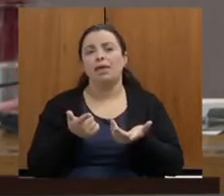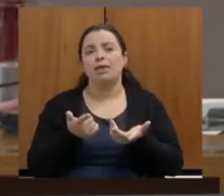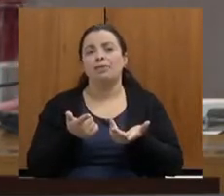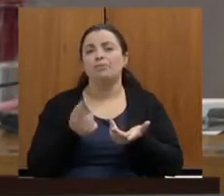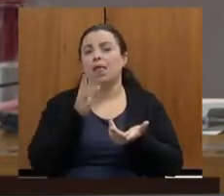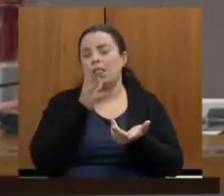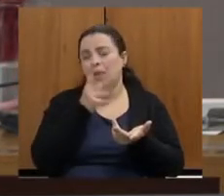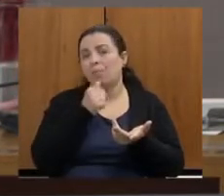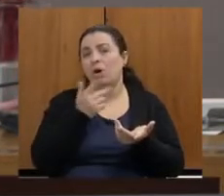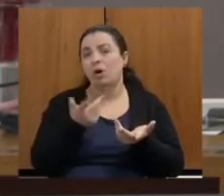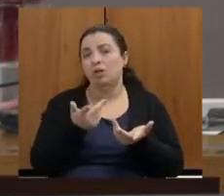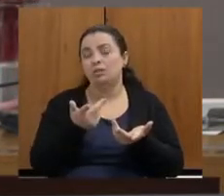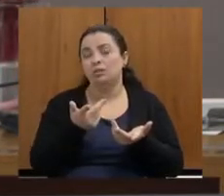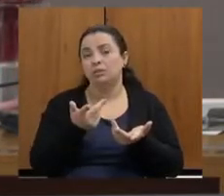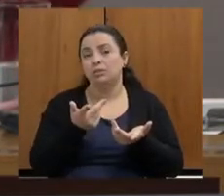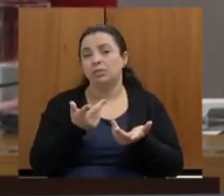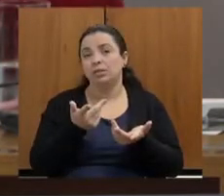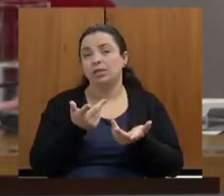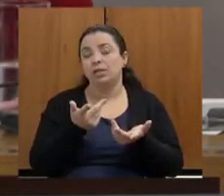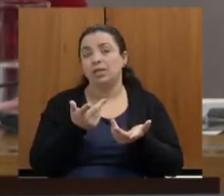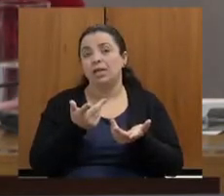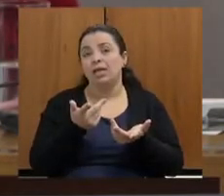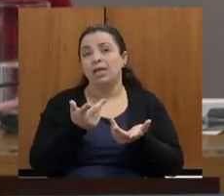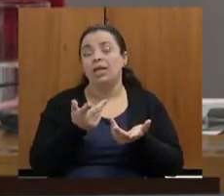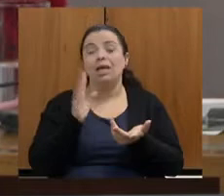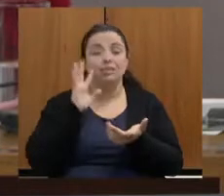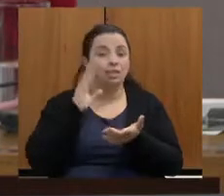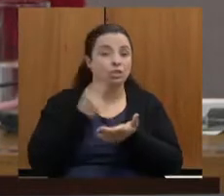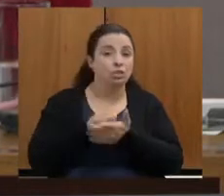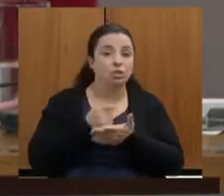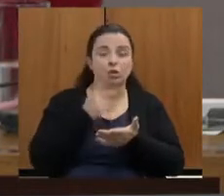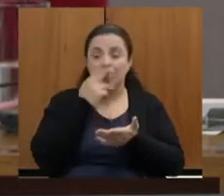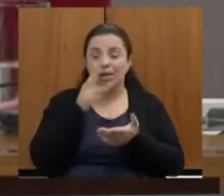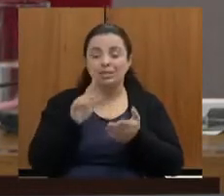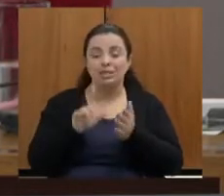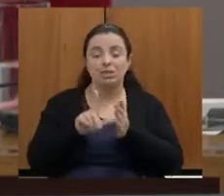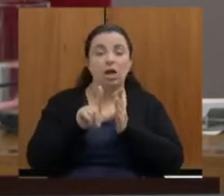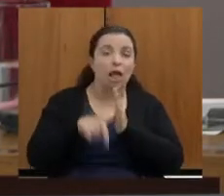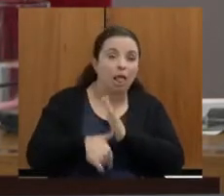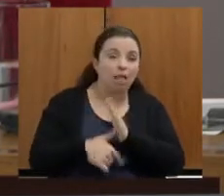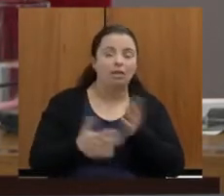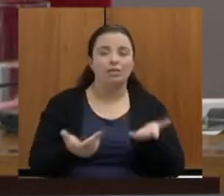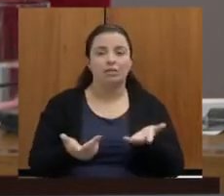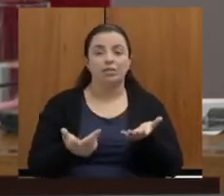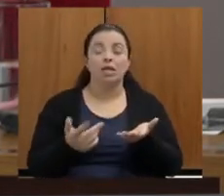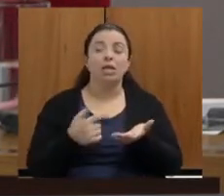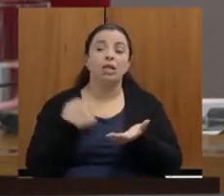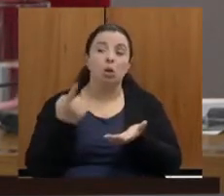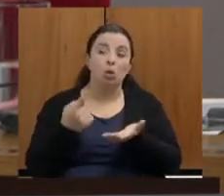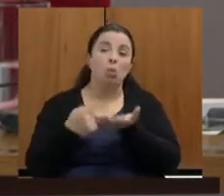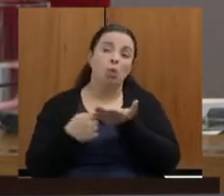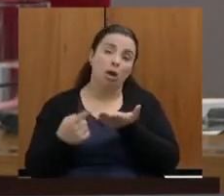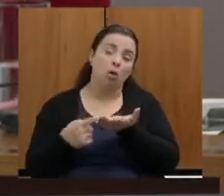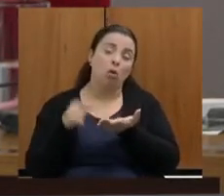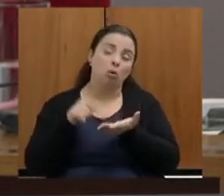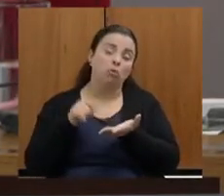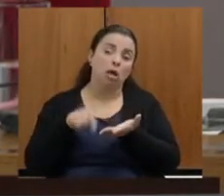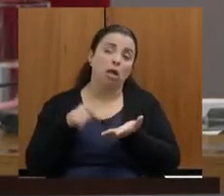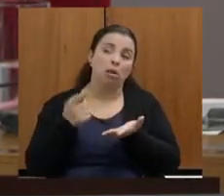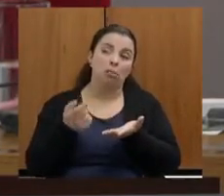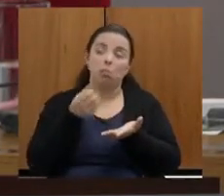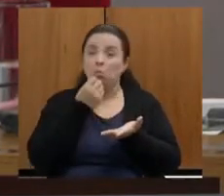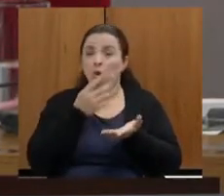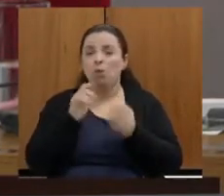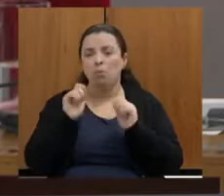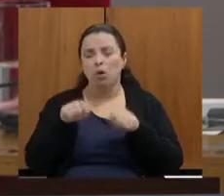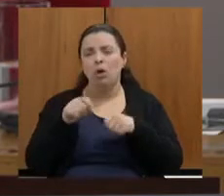e estranhamente as decisões são postergadas então fazer um acordo em tese é algo que pode